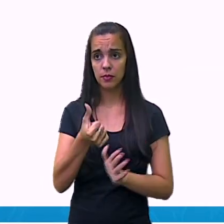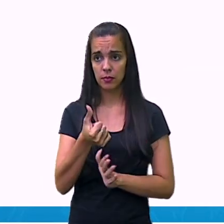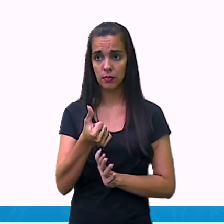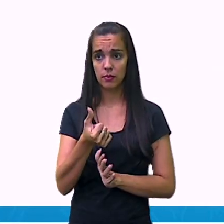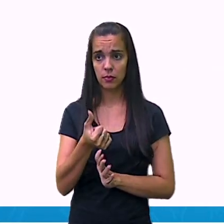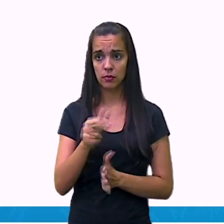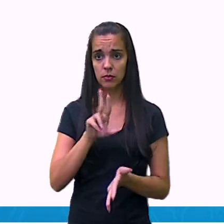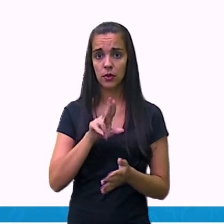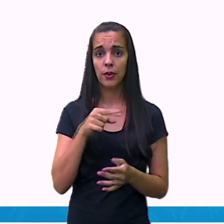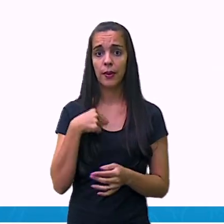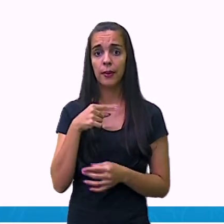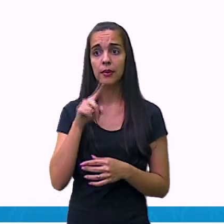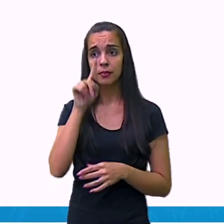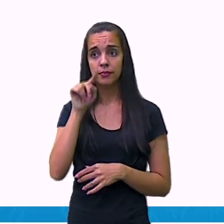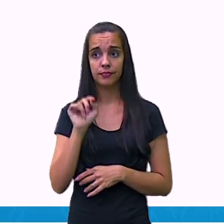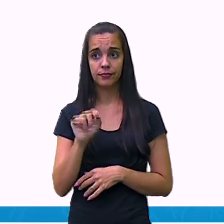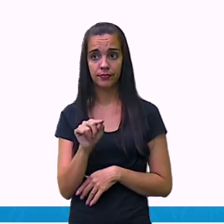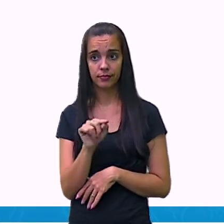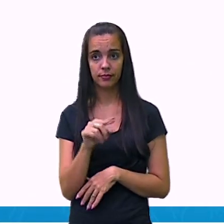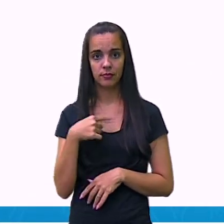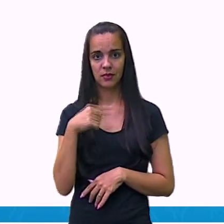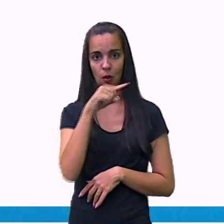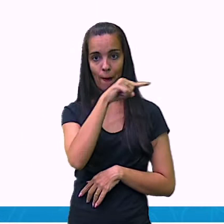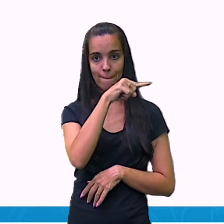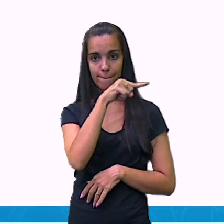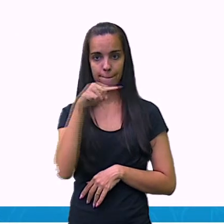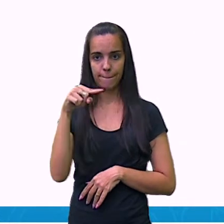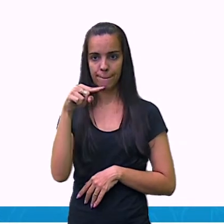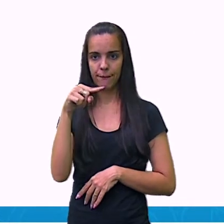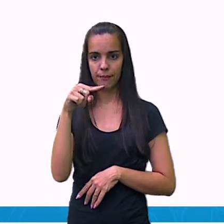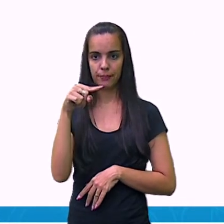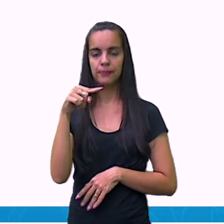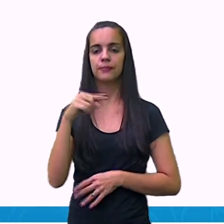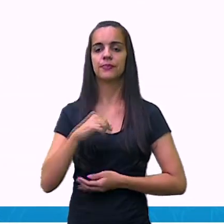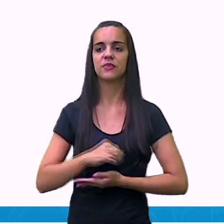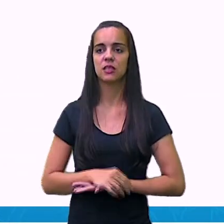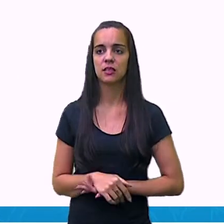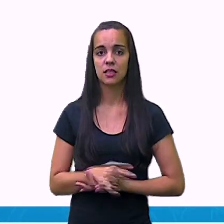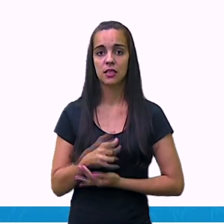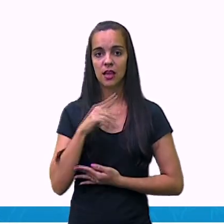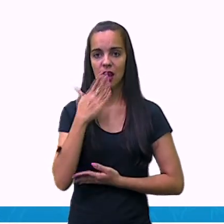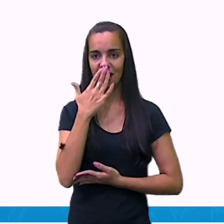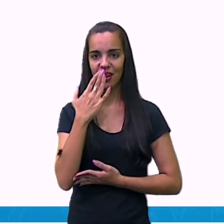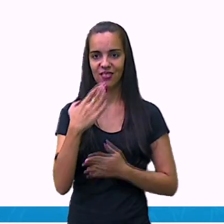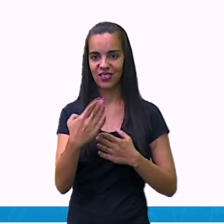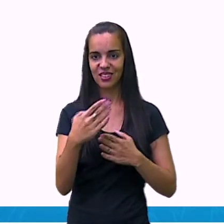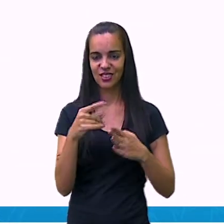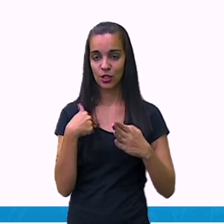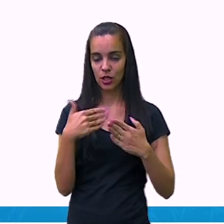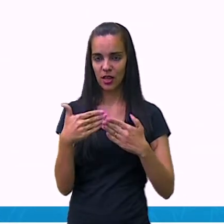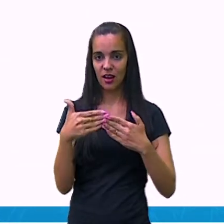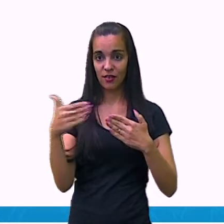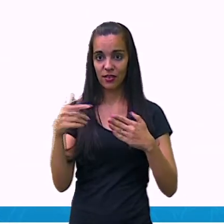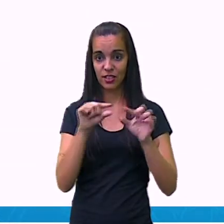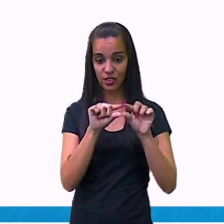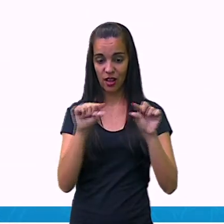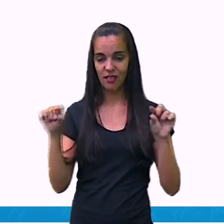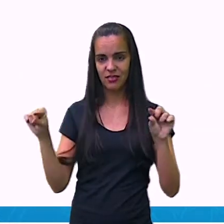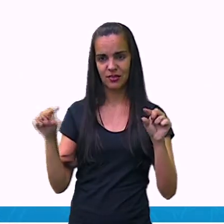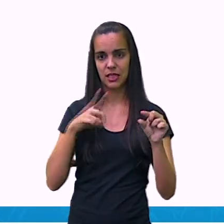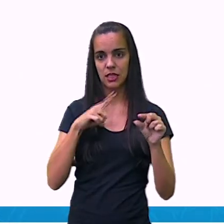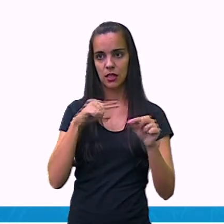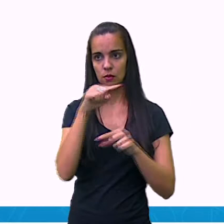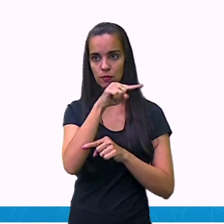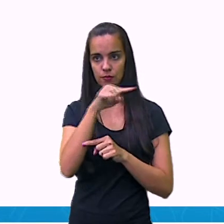Primeiramente, é o ponto de exclamação, né? A frase está exclamando